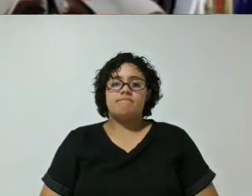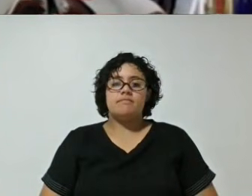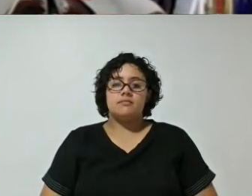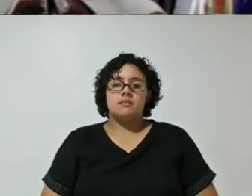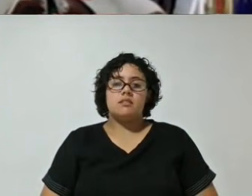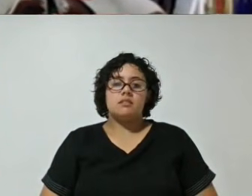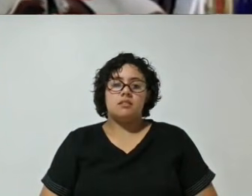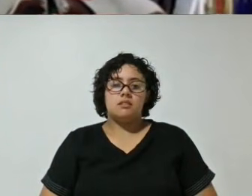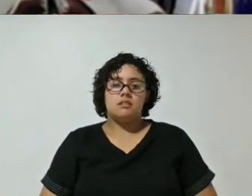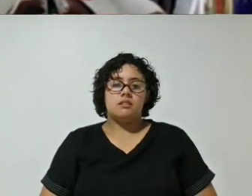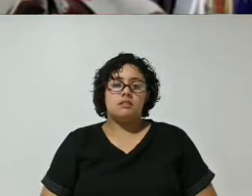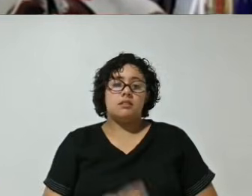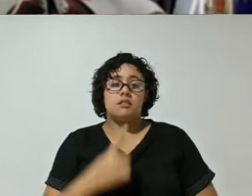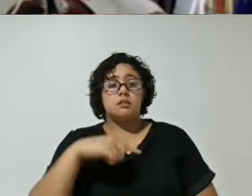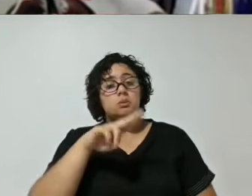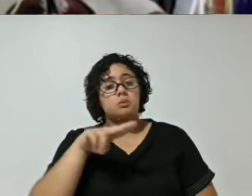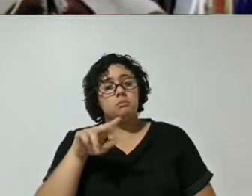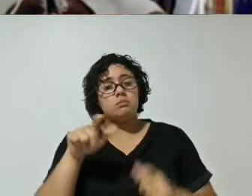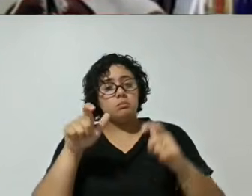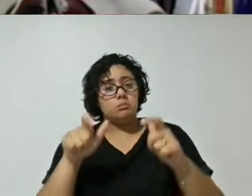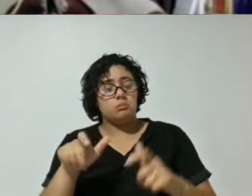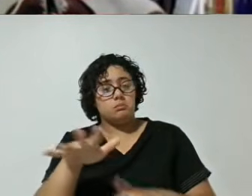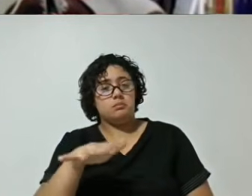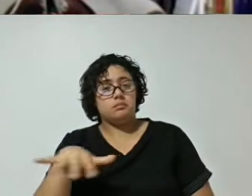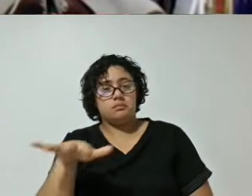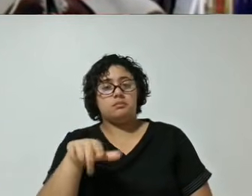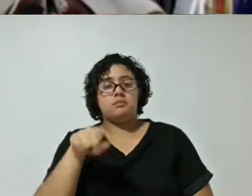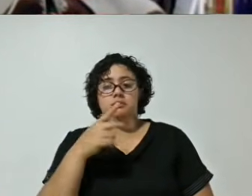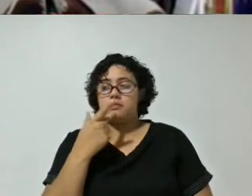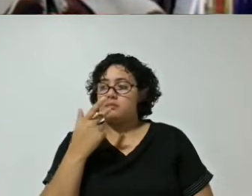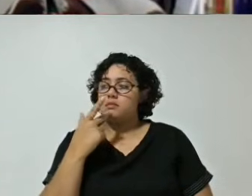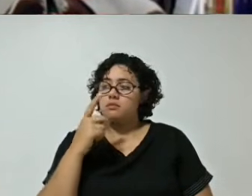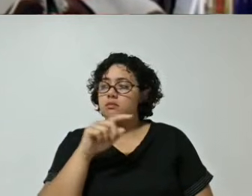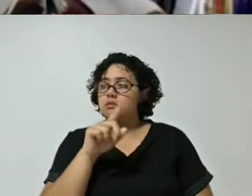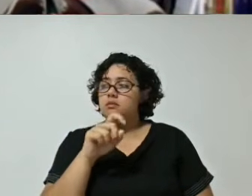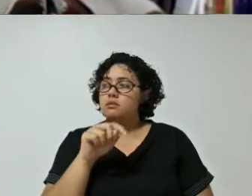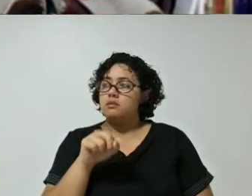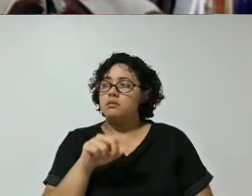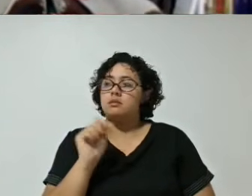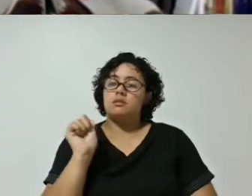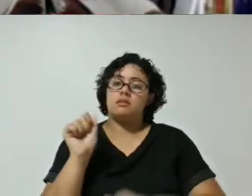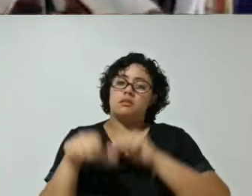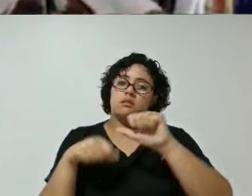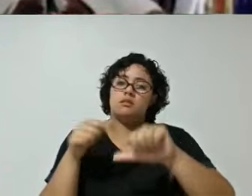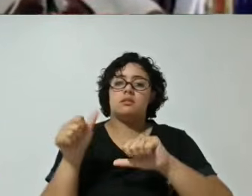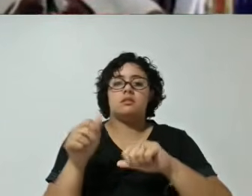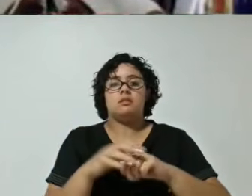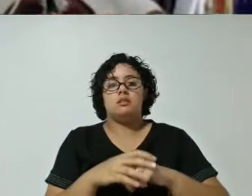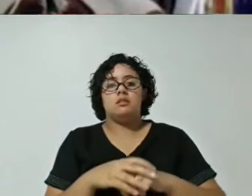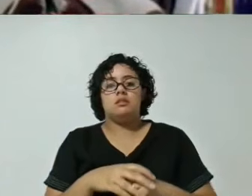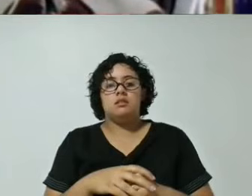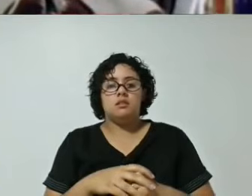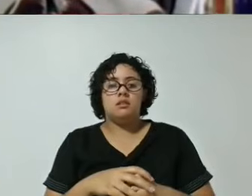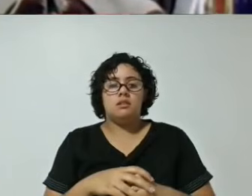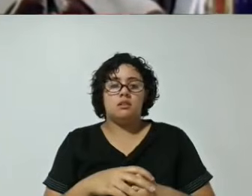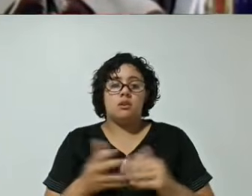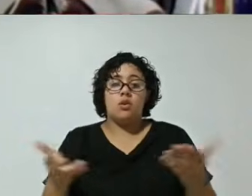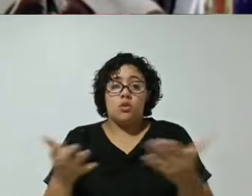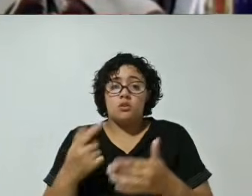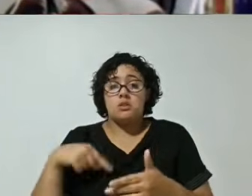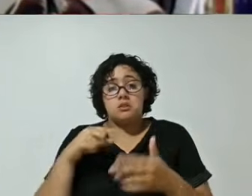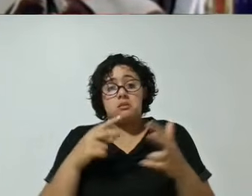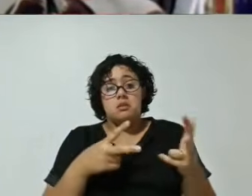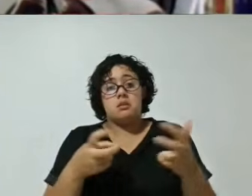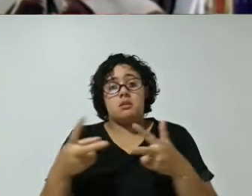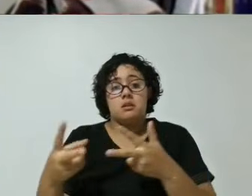a gente utilizava esses espaços. Agora, você falou dessa questão mesmo das mudanças, né? Uhum. Hoje a gente percebe,